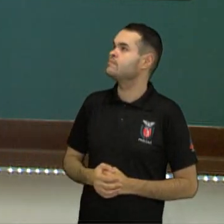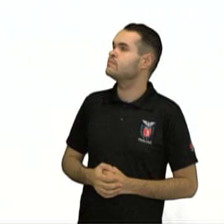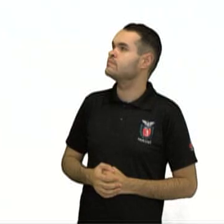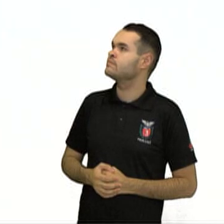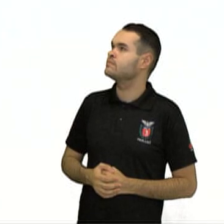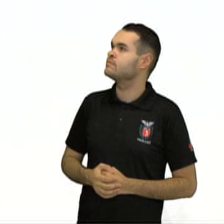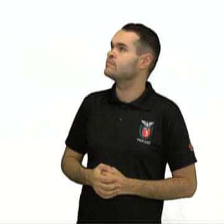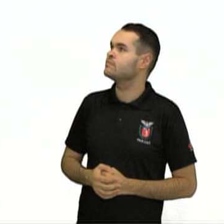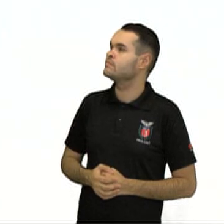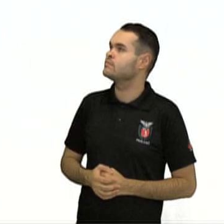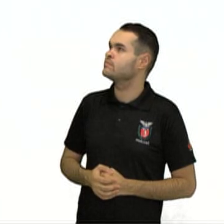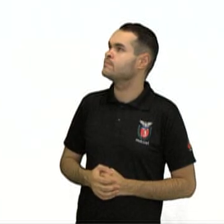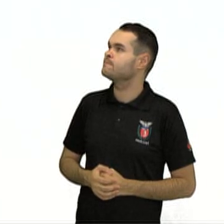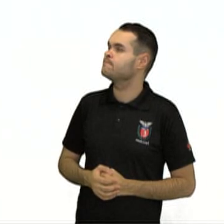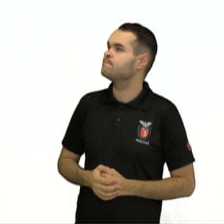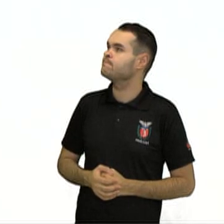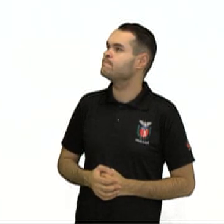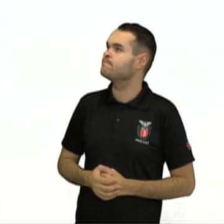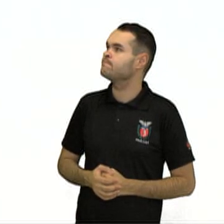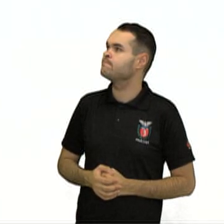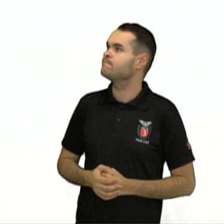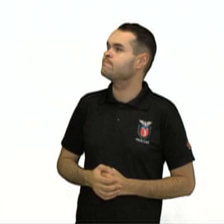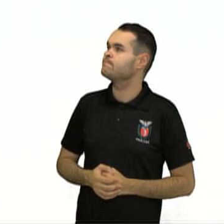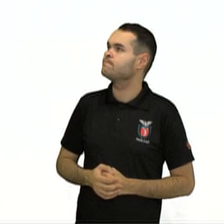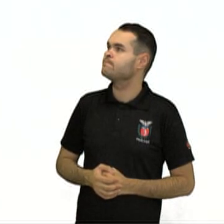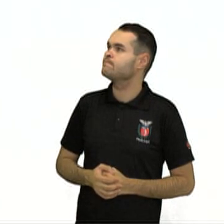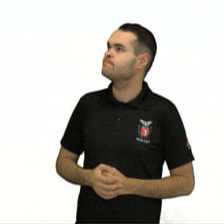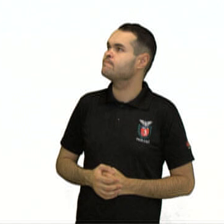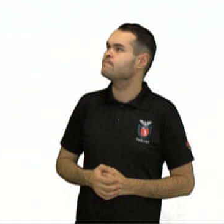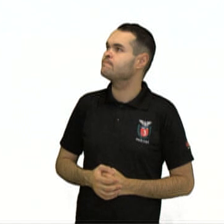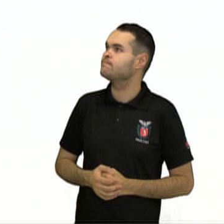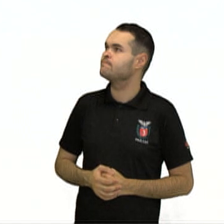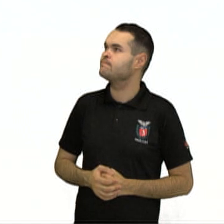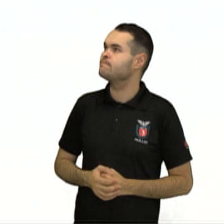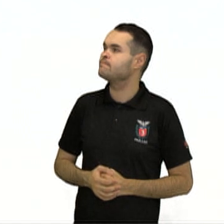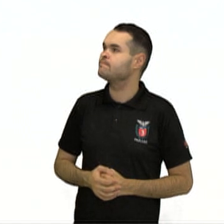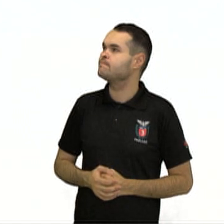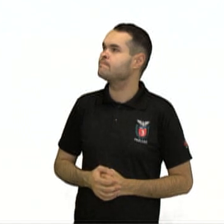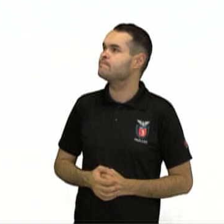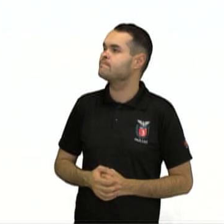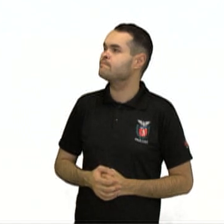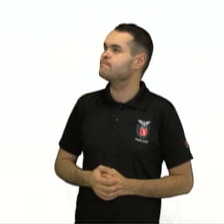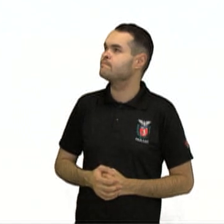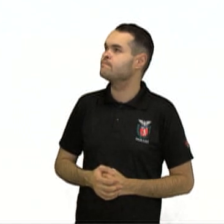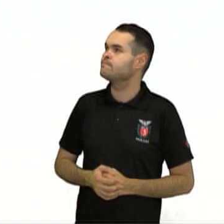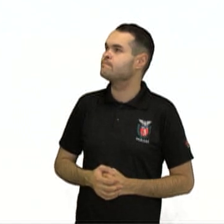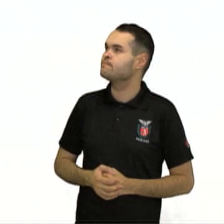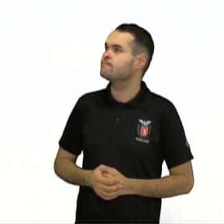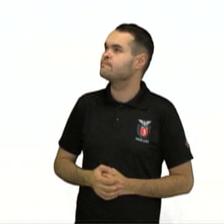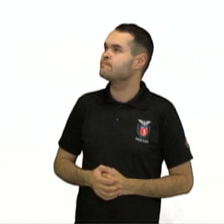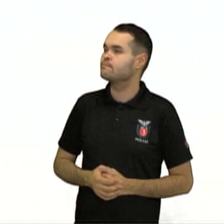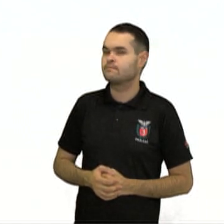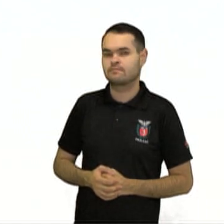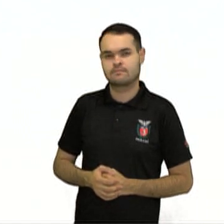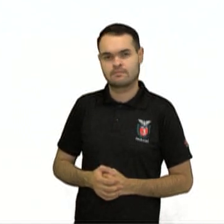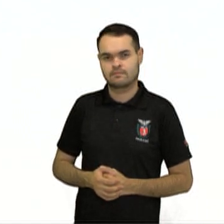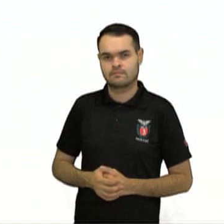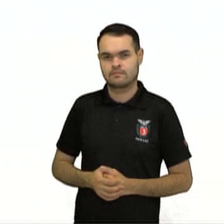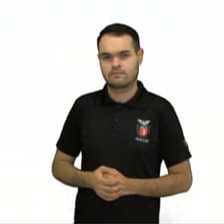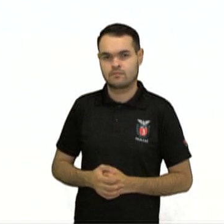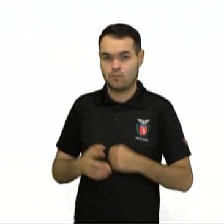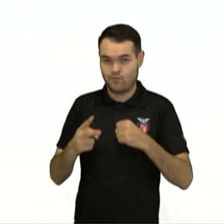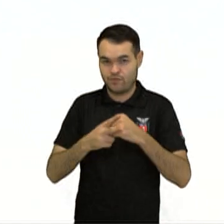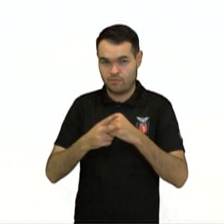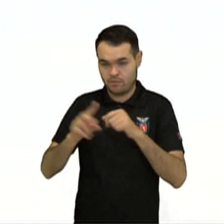irregular. Regular verbs form their past and past participle forms by ending ed. Os